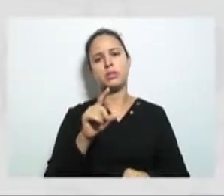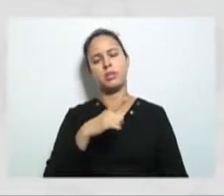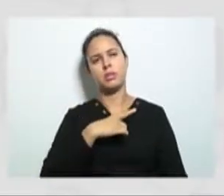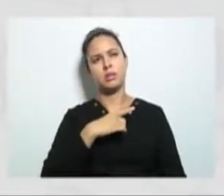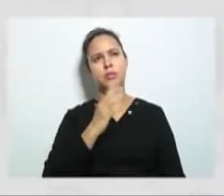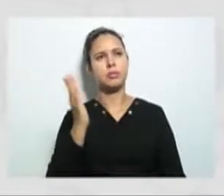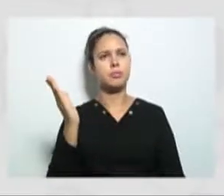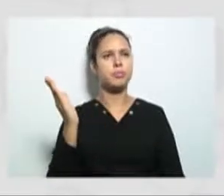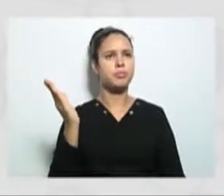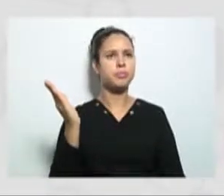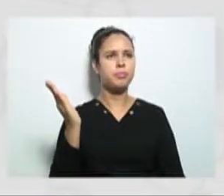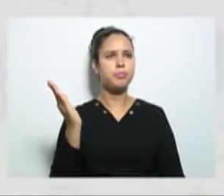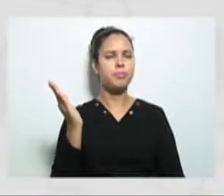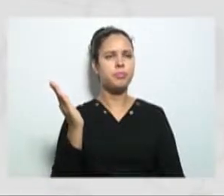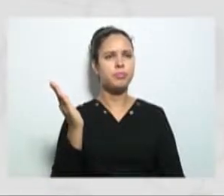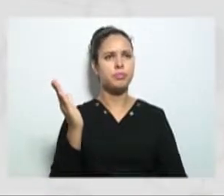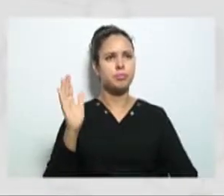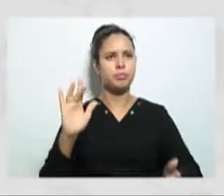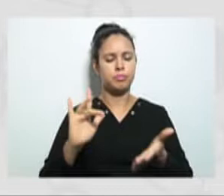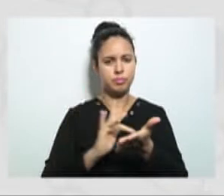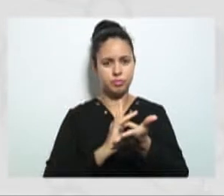tudo, a gente tem aqui o...